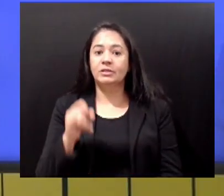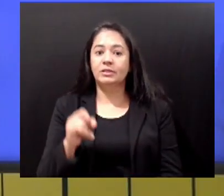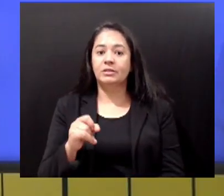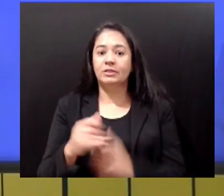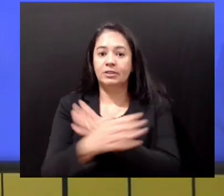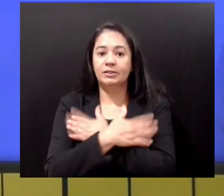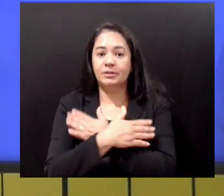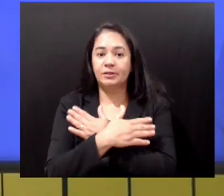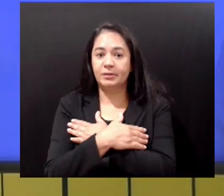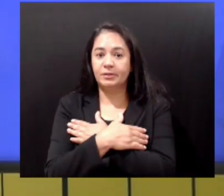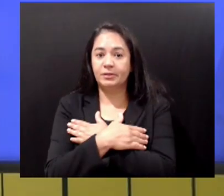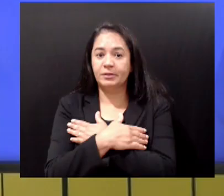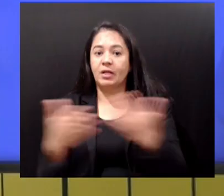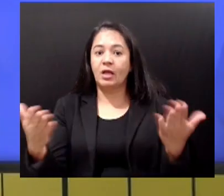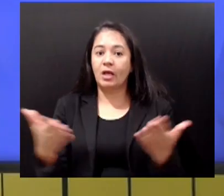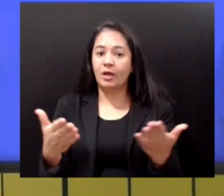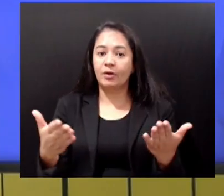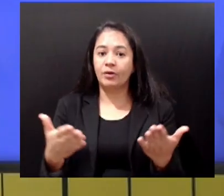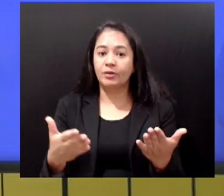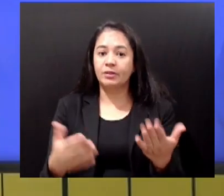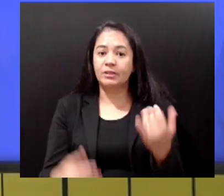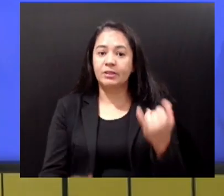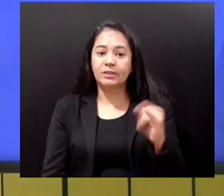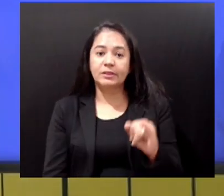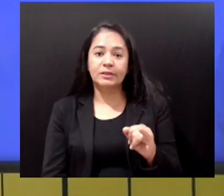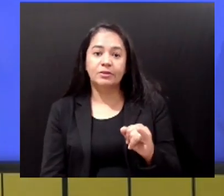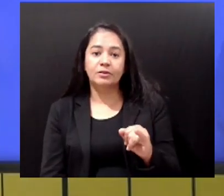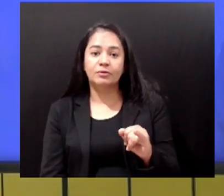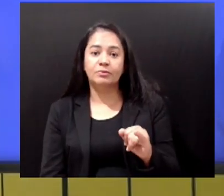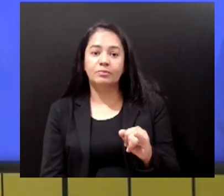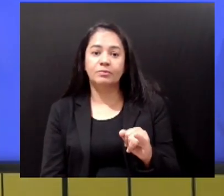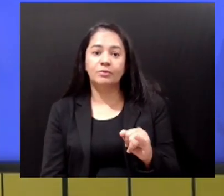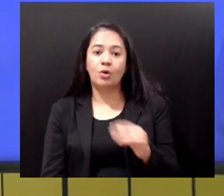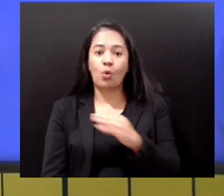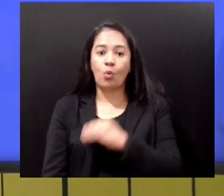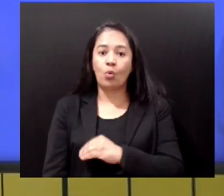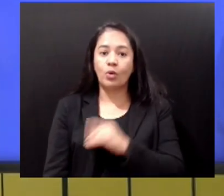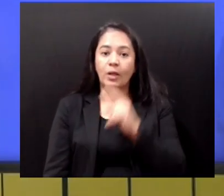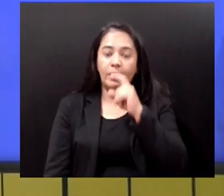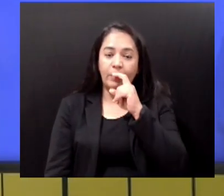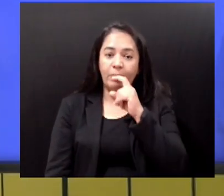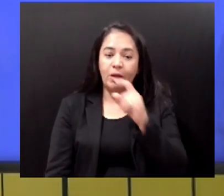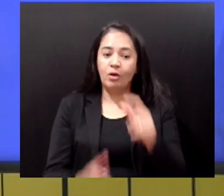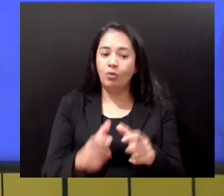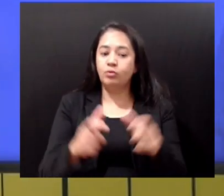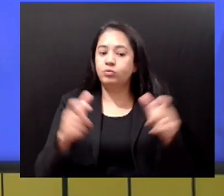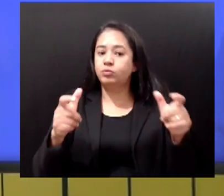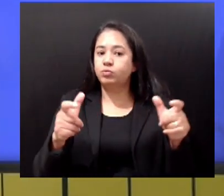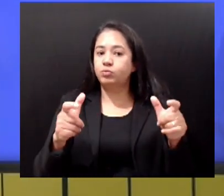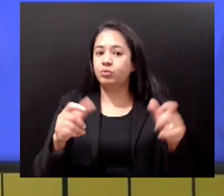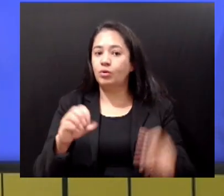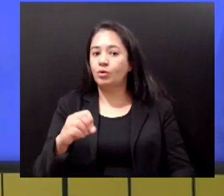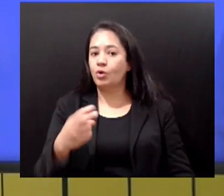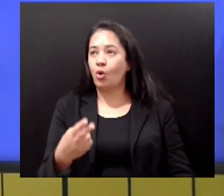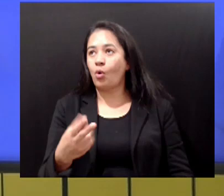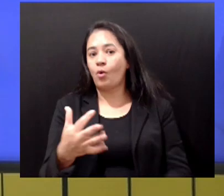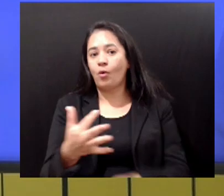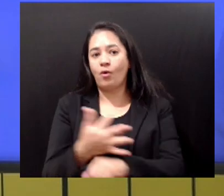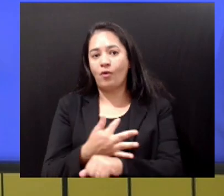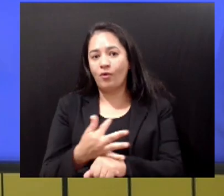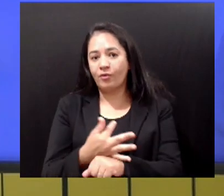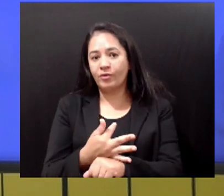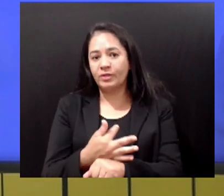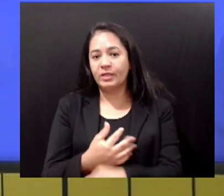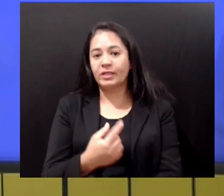desemprego. Agora, em contrapartida, quando o salário do pai aumenta, ou no caso de férias e